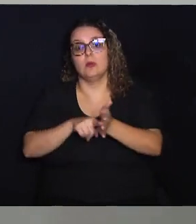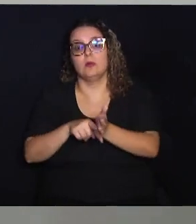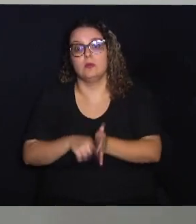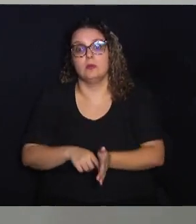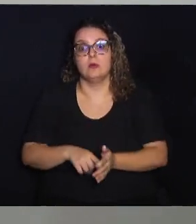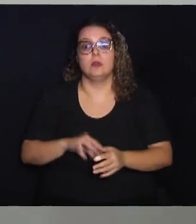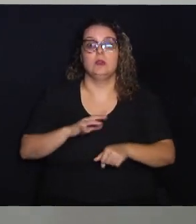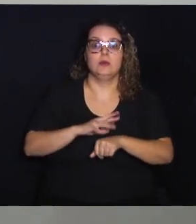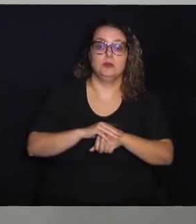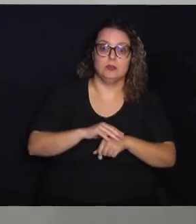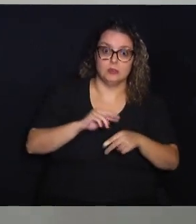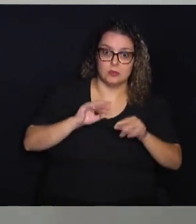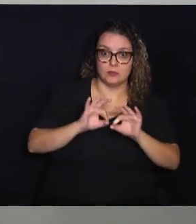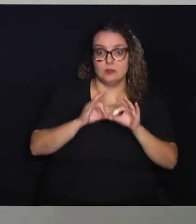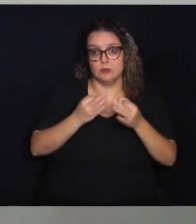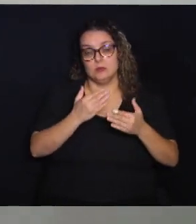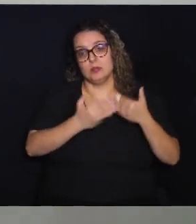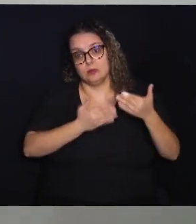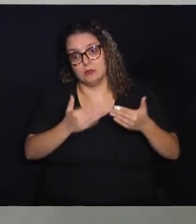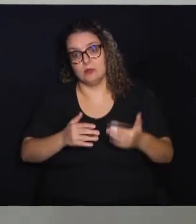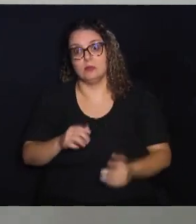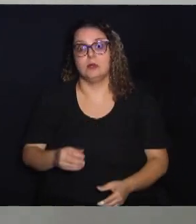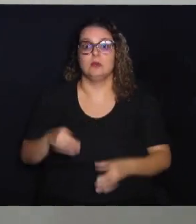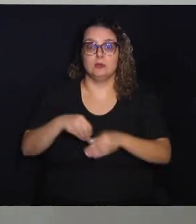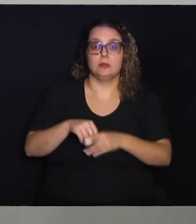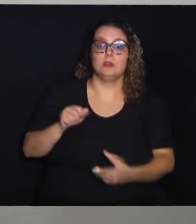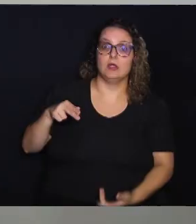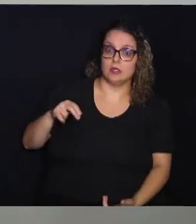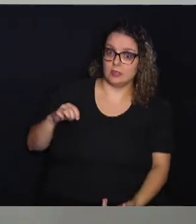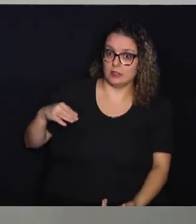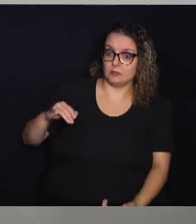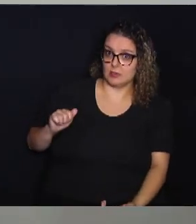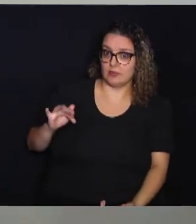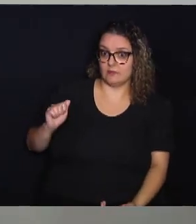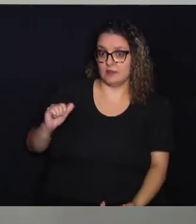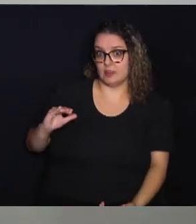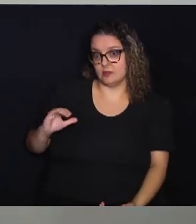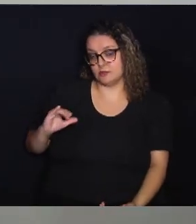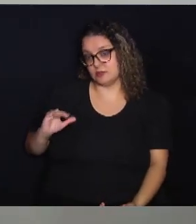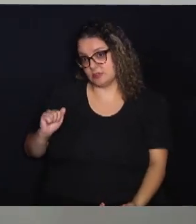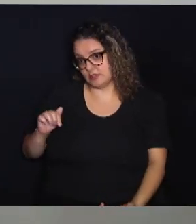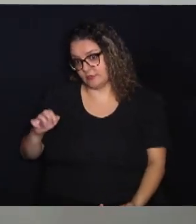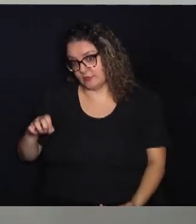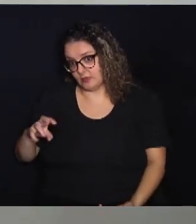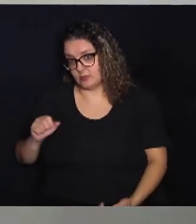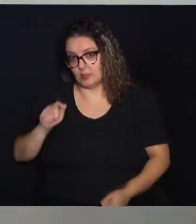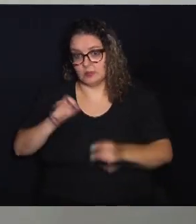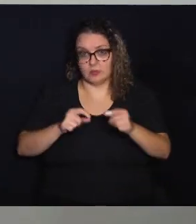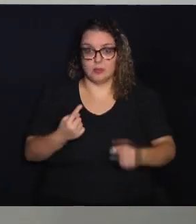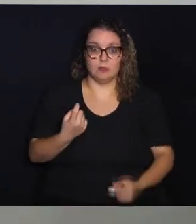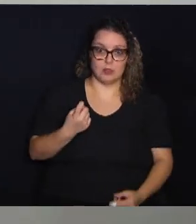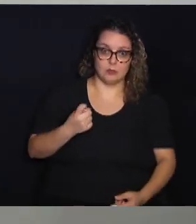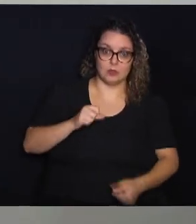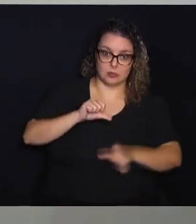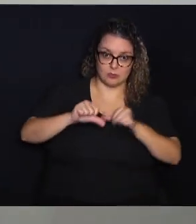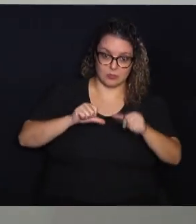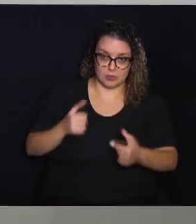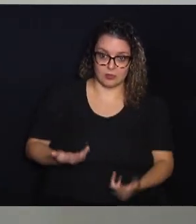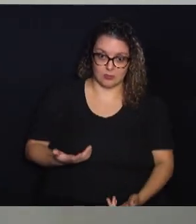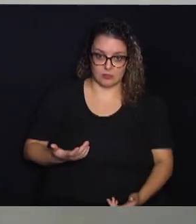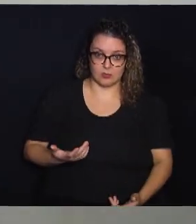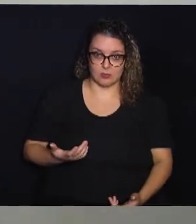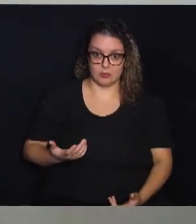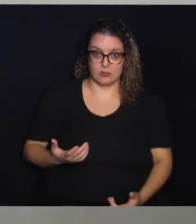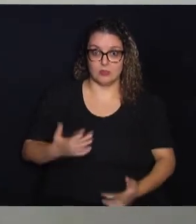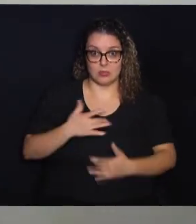doenças autossômicas recessivas, incluindo a anemia falciforme? Pelo fato das pessoas que têm uma mutação só serem